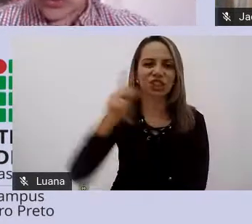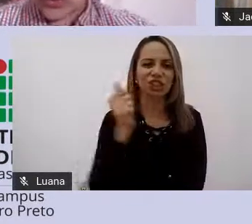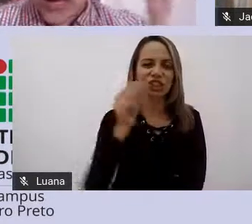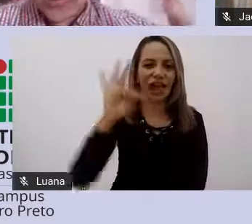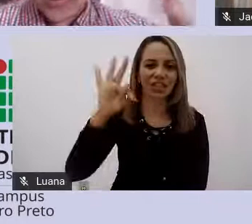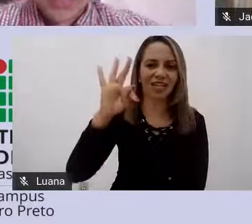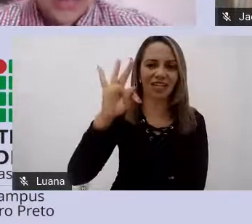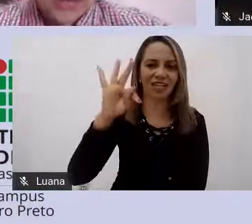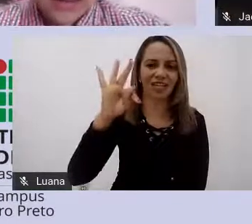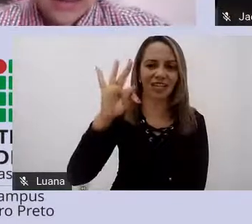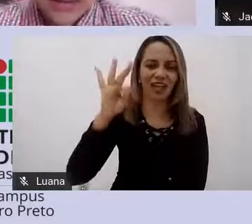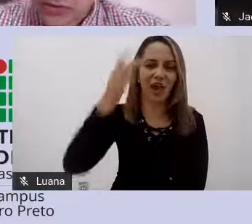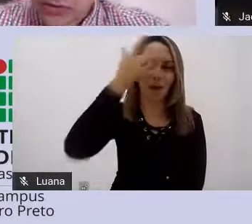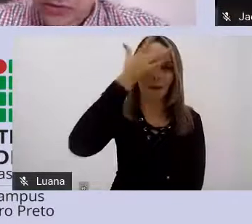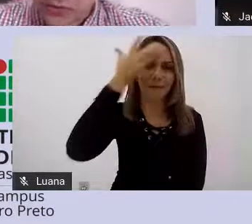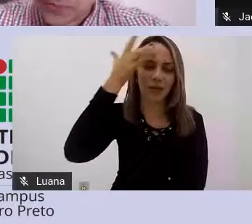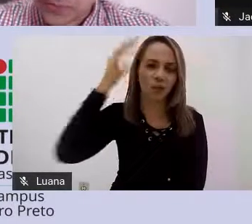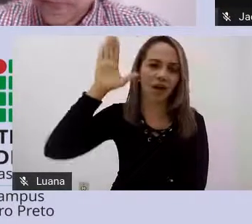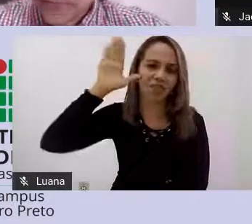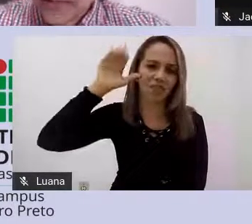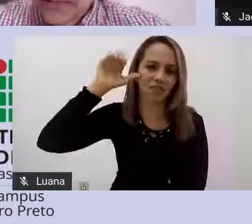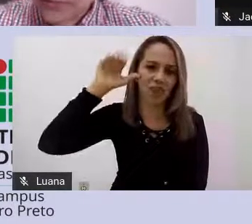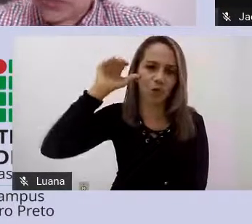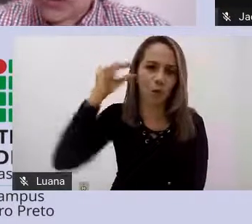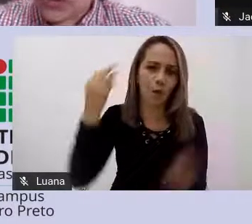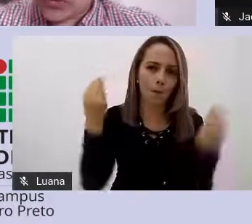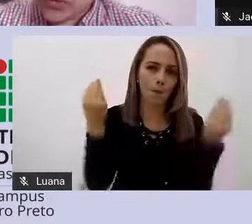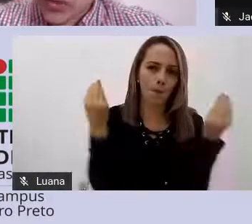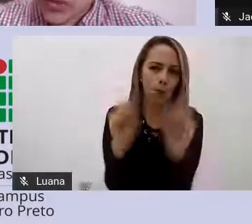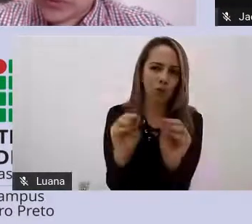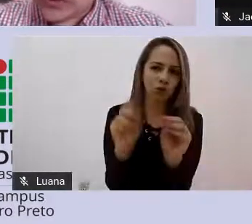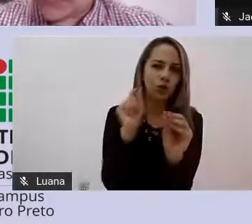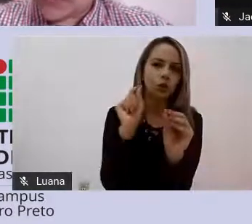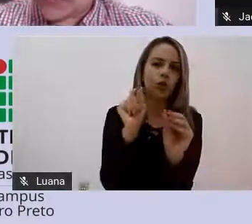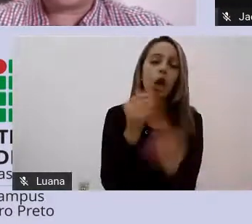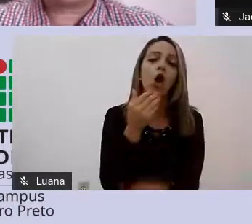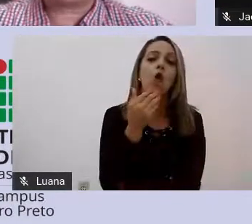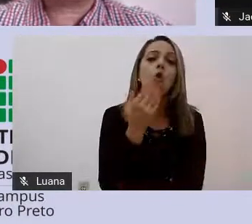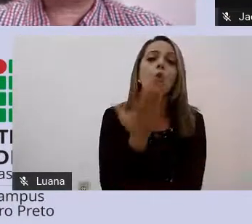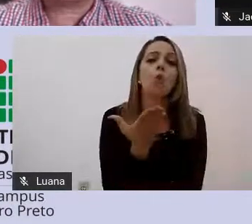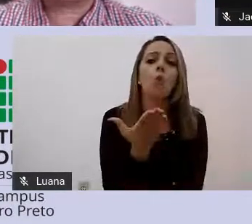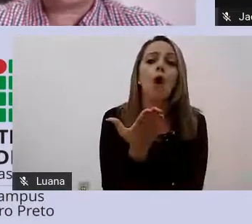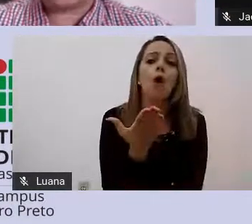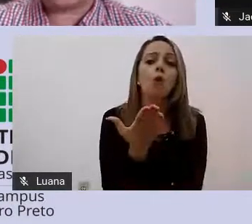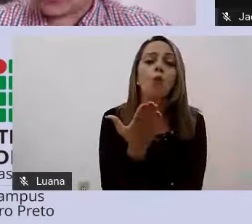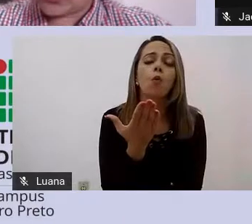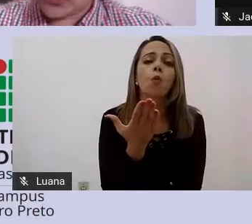dos nossos usuários aí que estão assistindo, sobre o teor alcoólico das bebidas